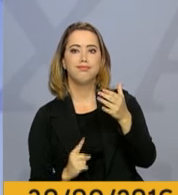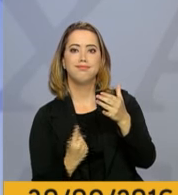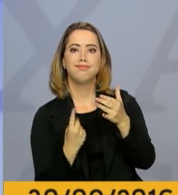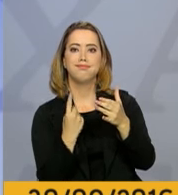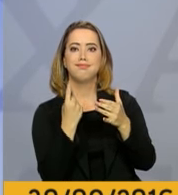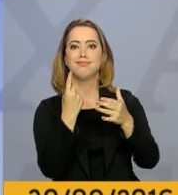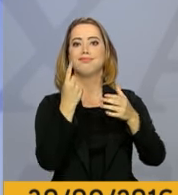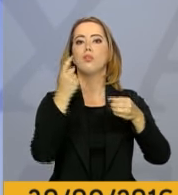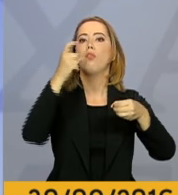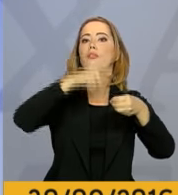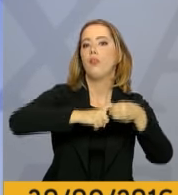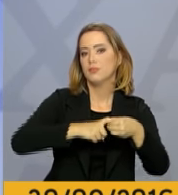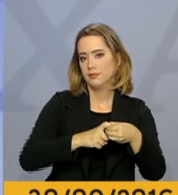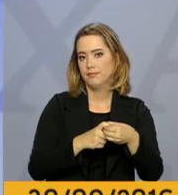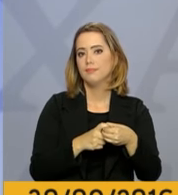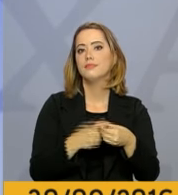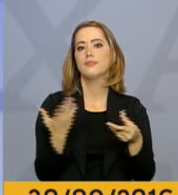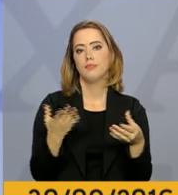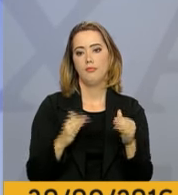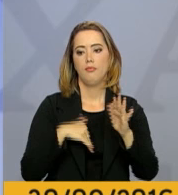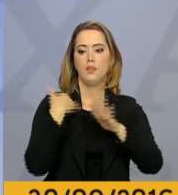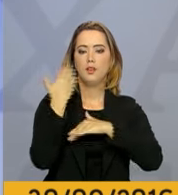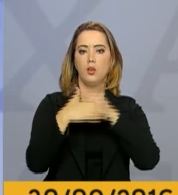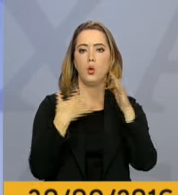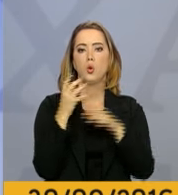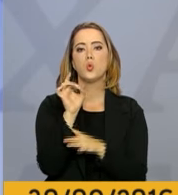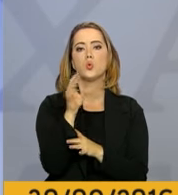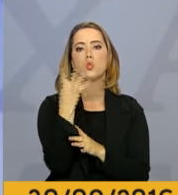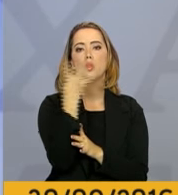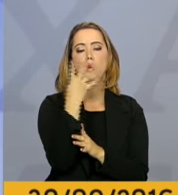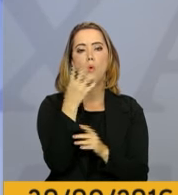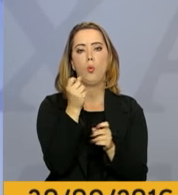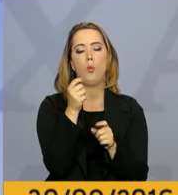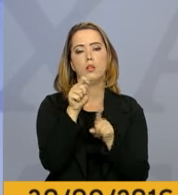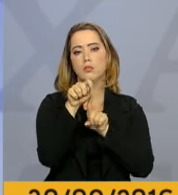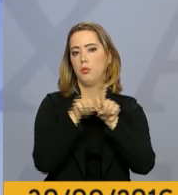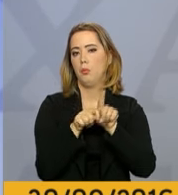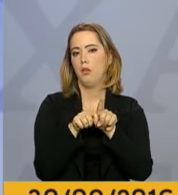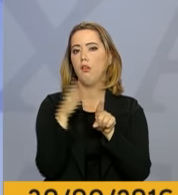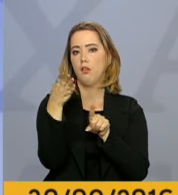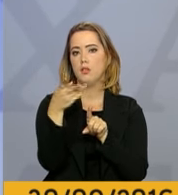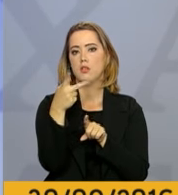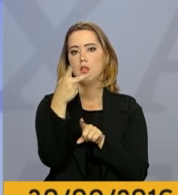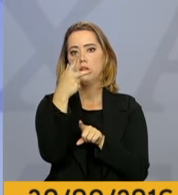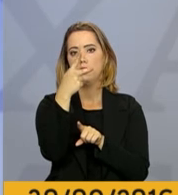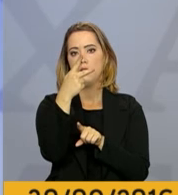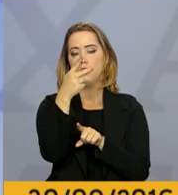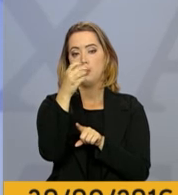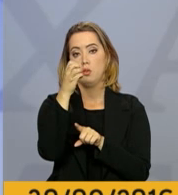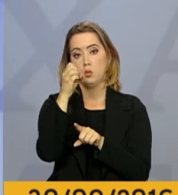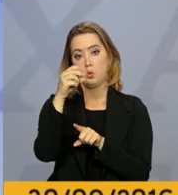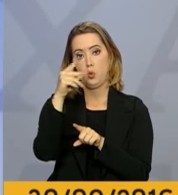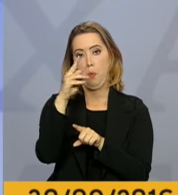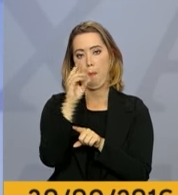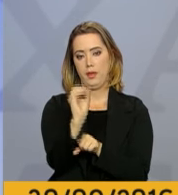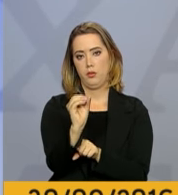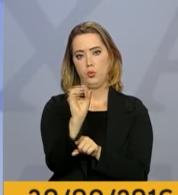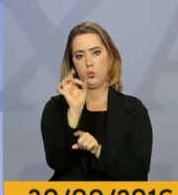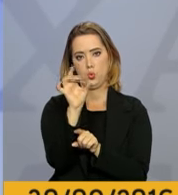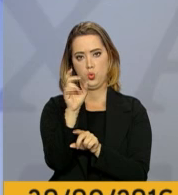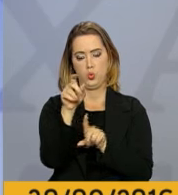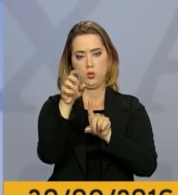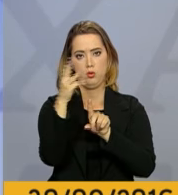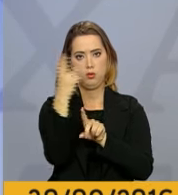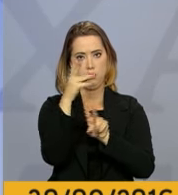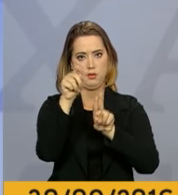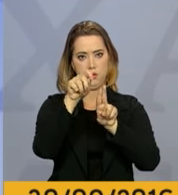muito rapidamente, convenhamos, nós temos apenas 4 meses, o Pedro tem 3 meses de governo, né? Então, com isto,